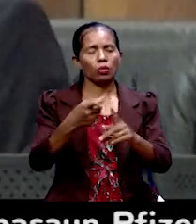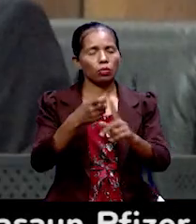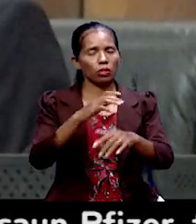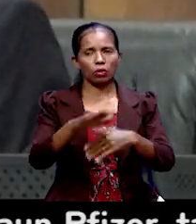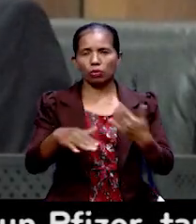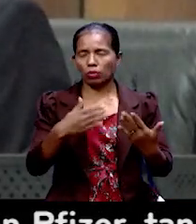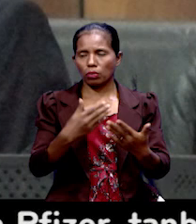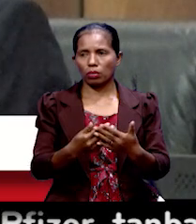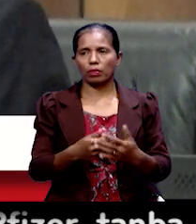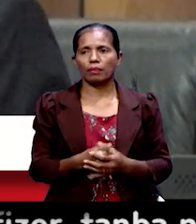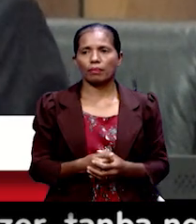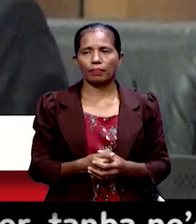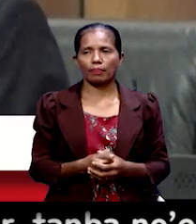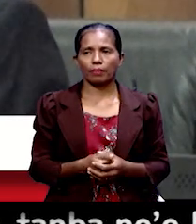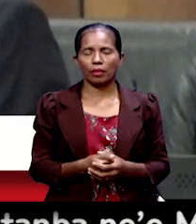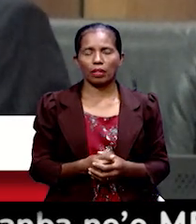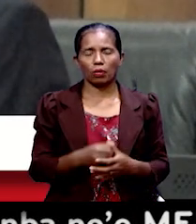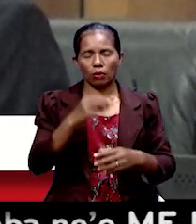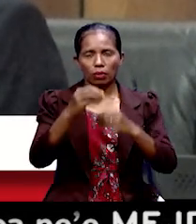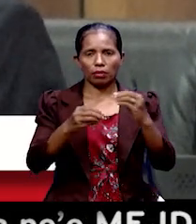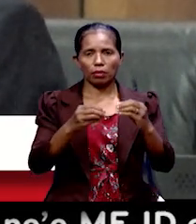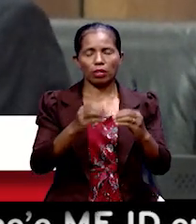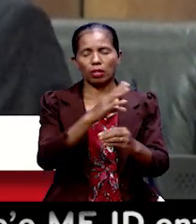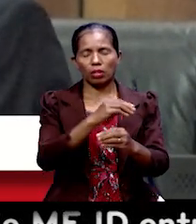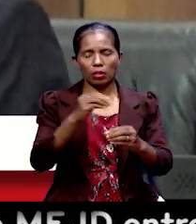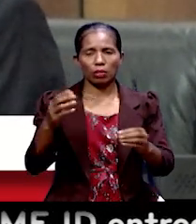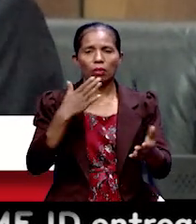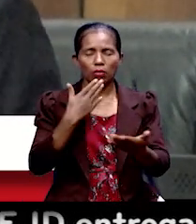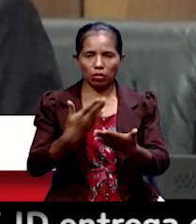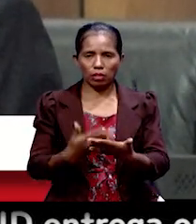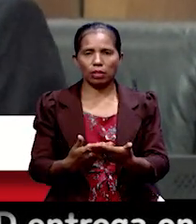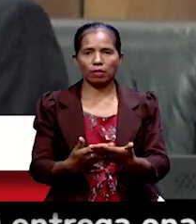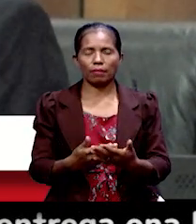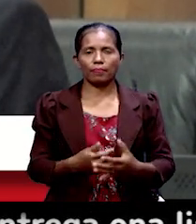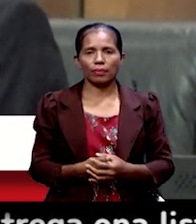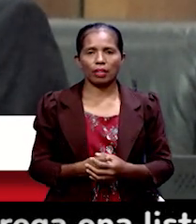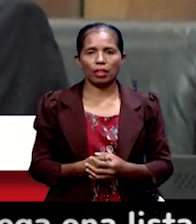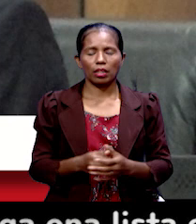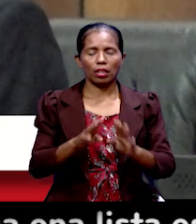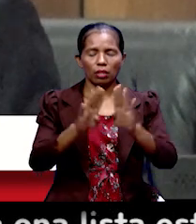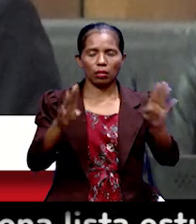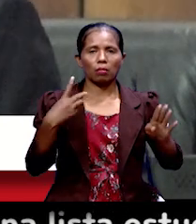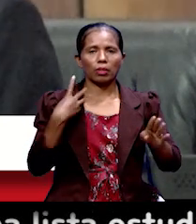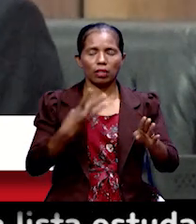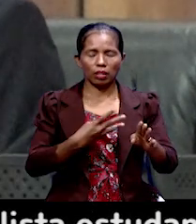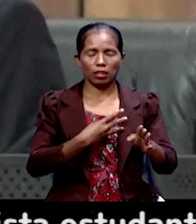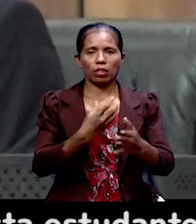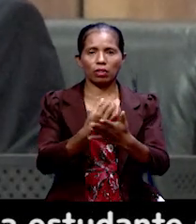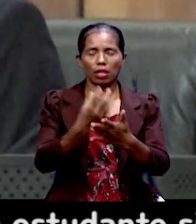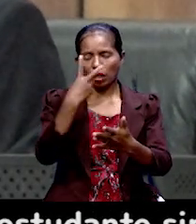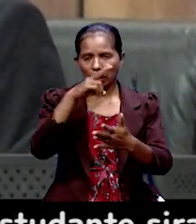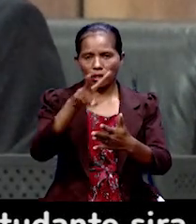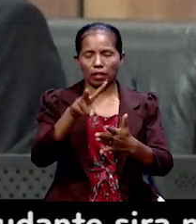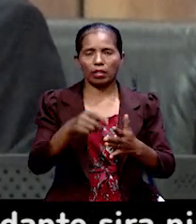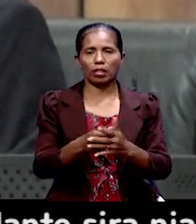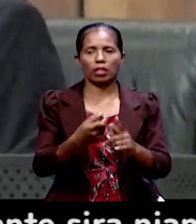seu sustentabilidade fiscal, não é mais sustentabilidade e tem fundo petrolífero, harei mais o